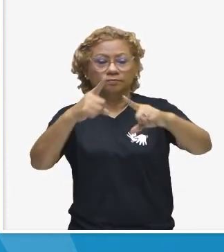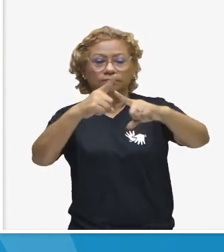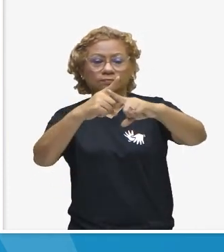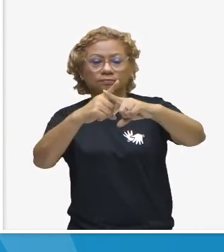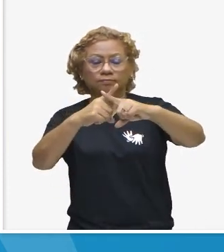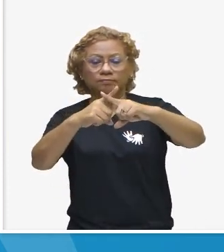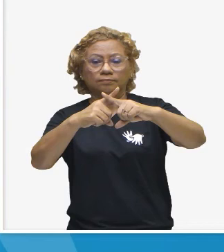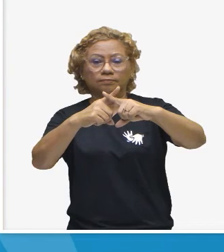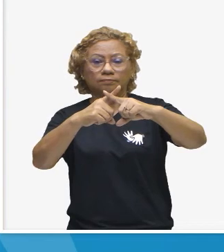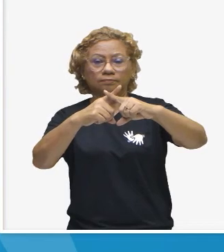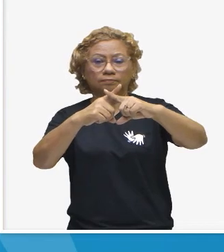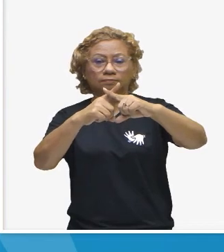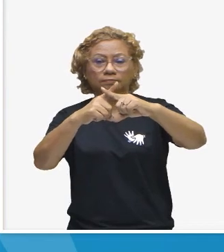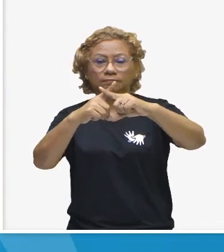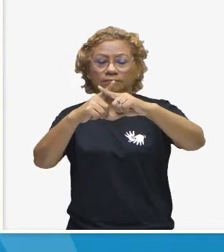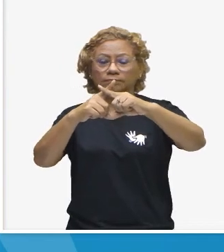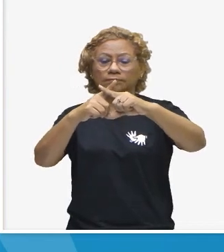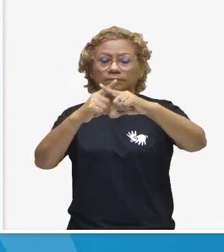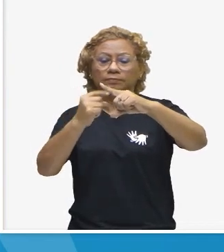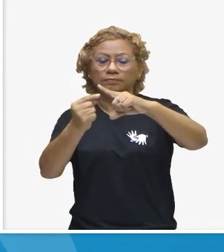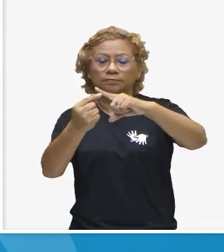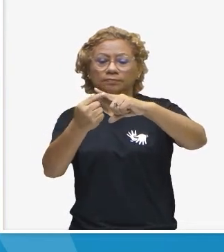essas retas têm ângulos